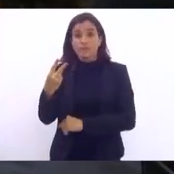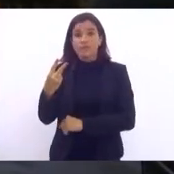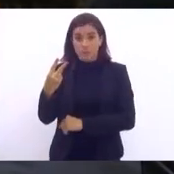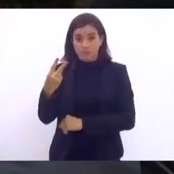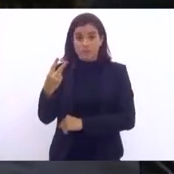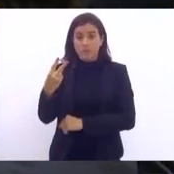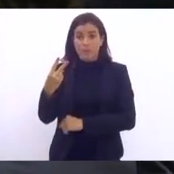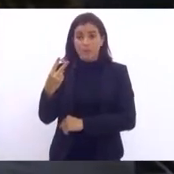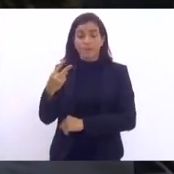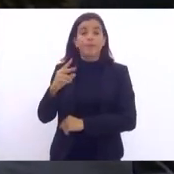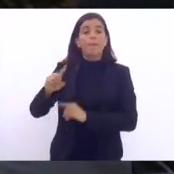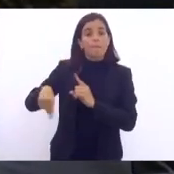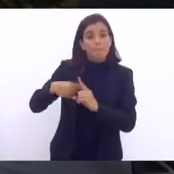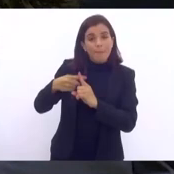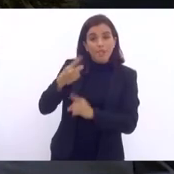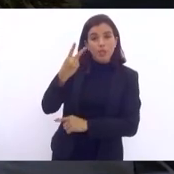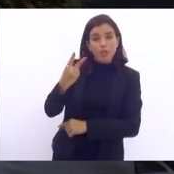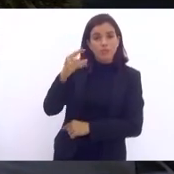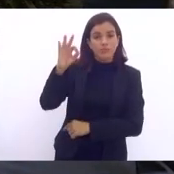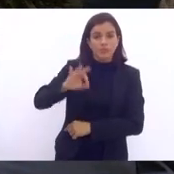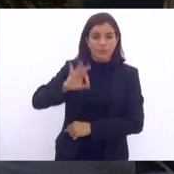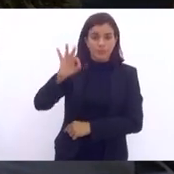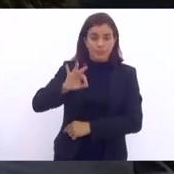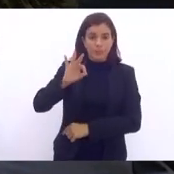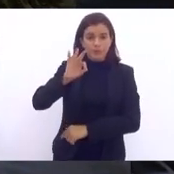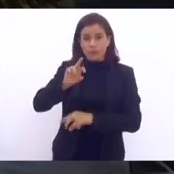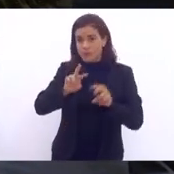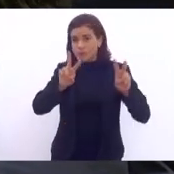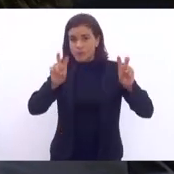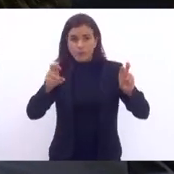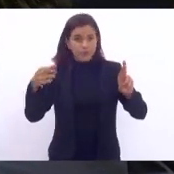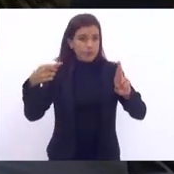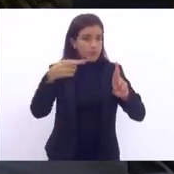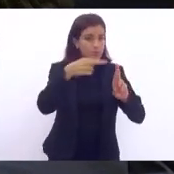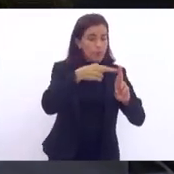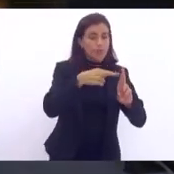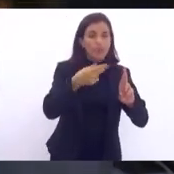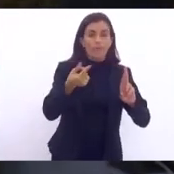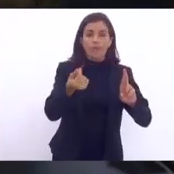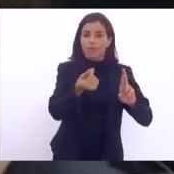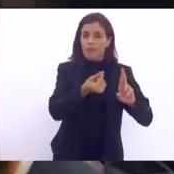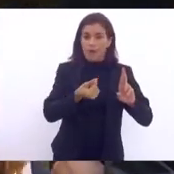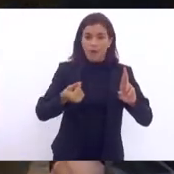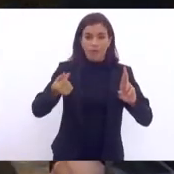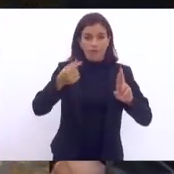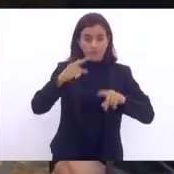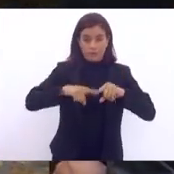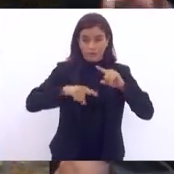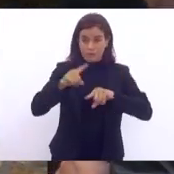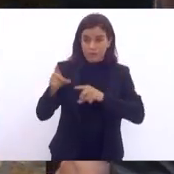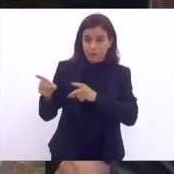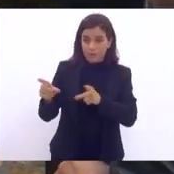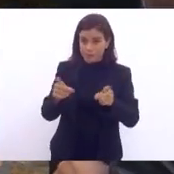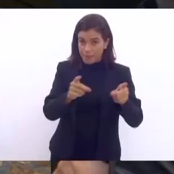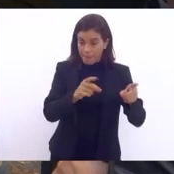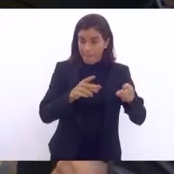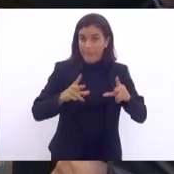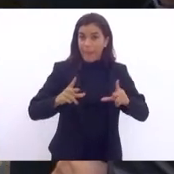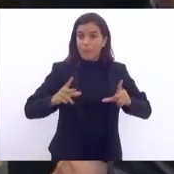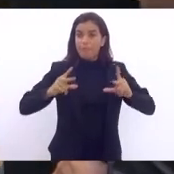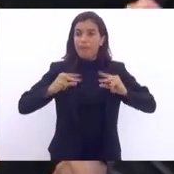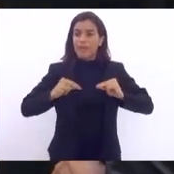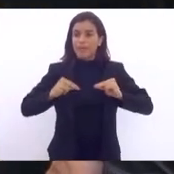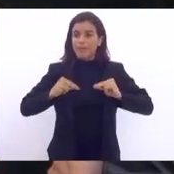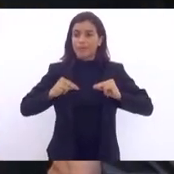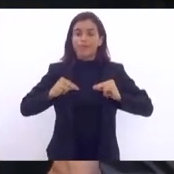2% relativo à incidência sobre todos os produtos. Então, no mérito, é uma concepção de projeto de